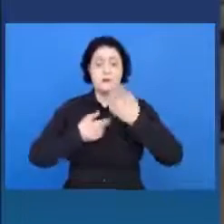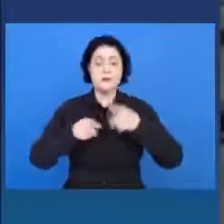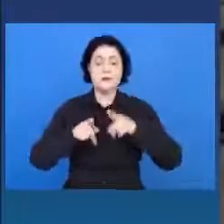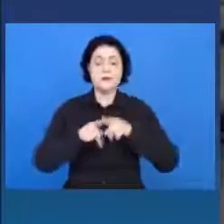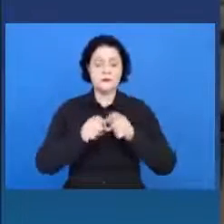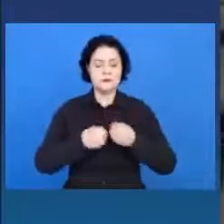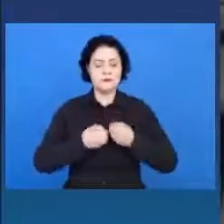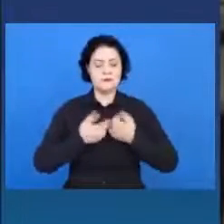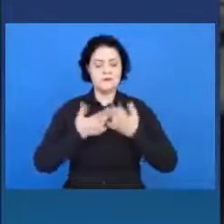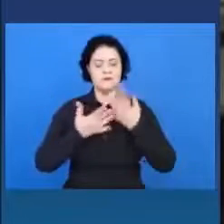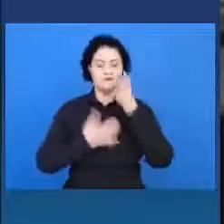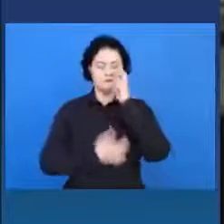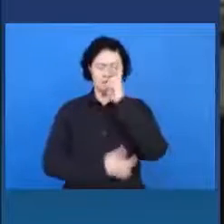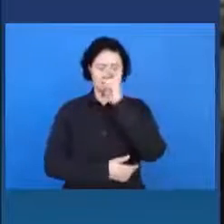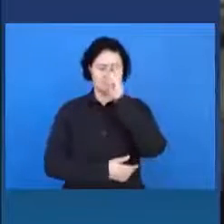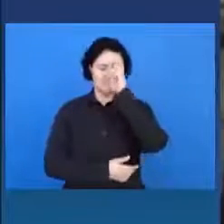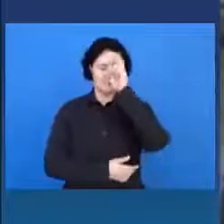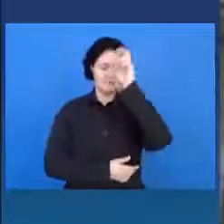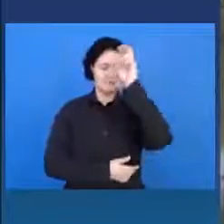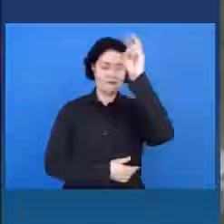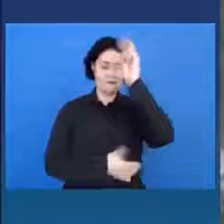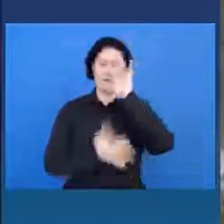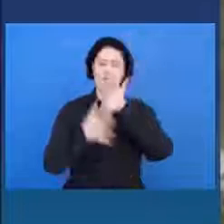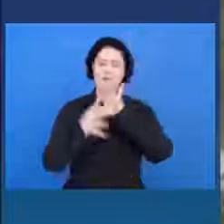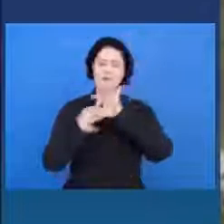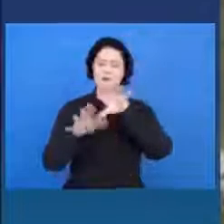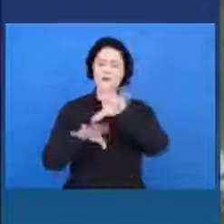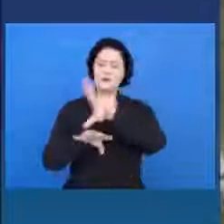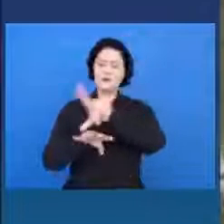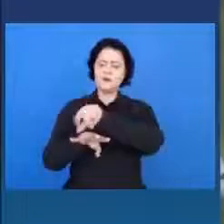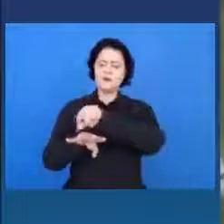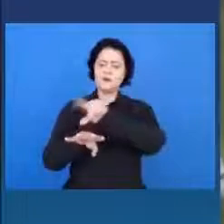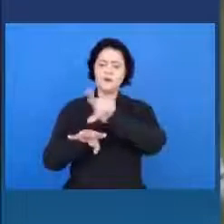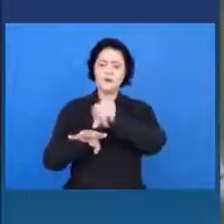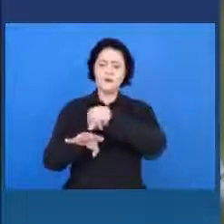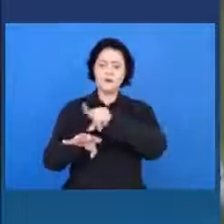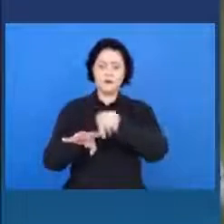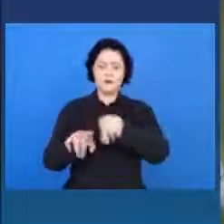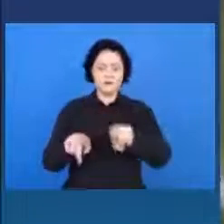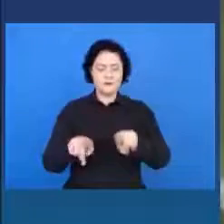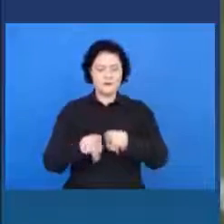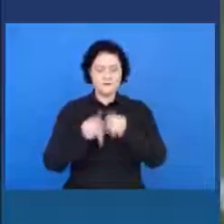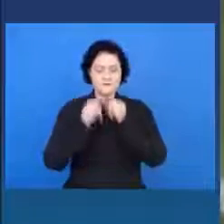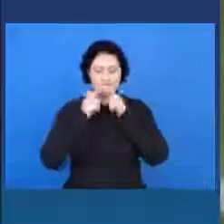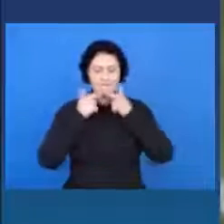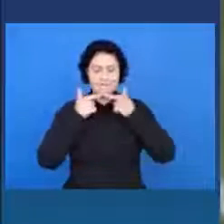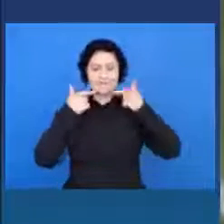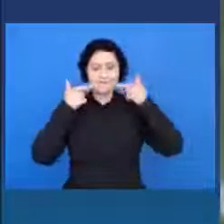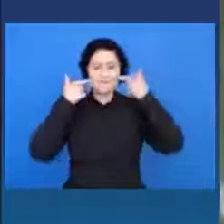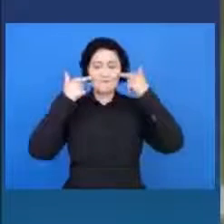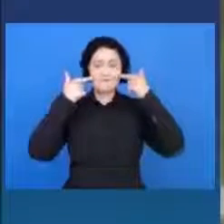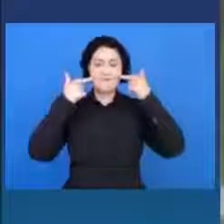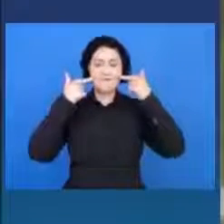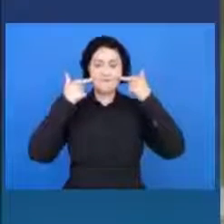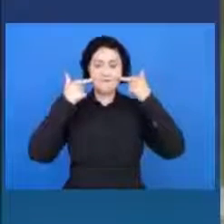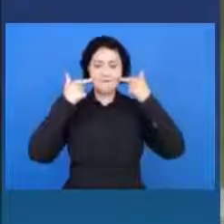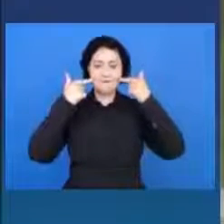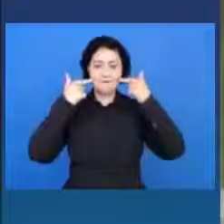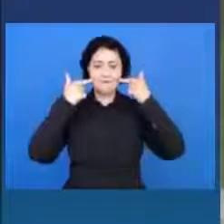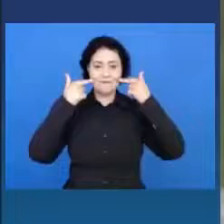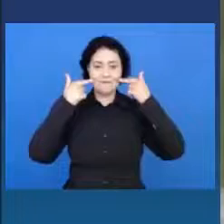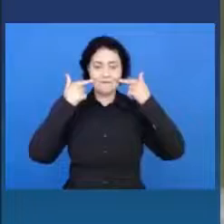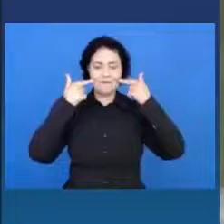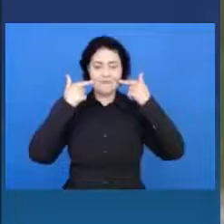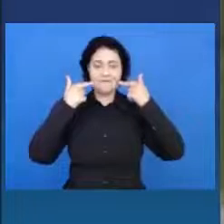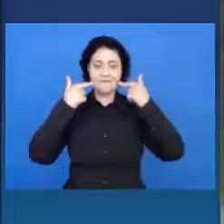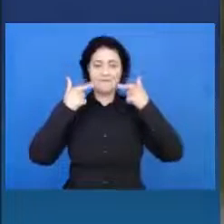Florescer em inteligência livre-arbítrio e sorrisos E aí